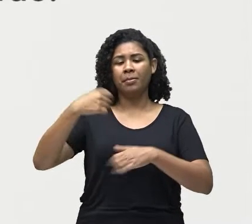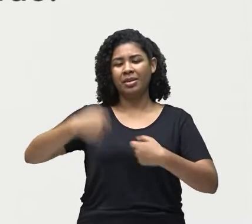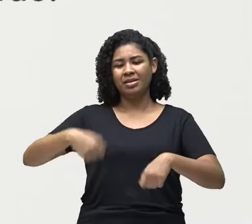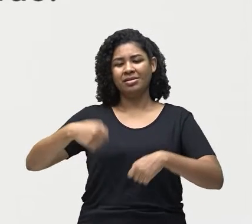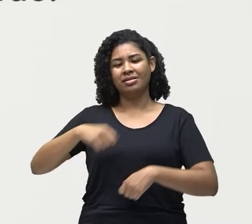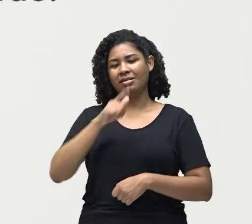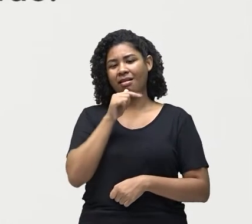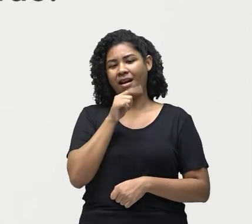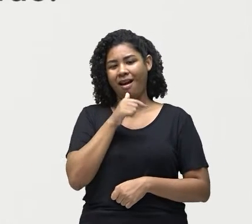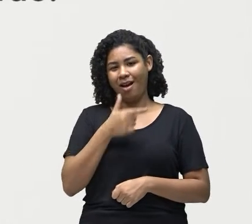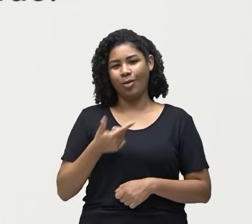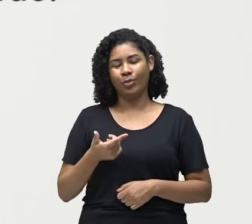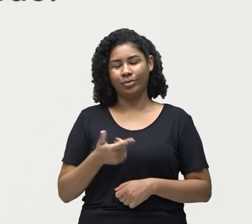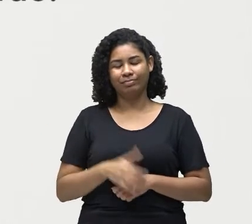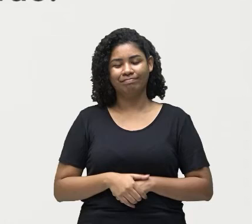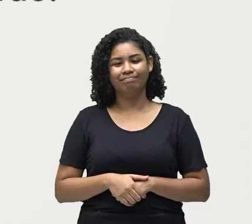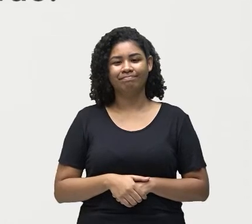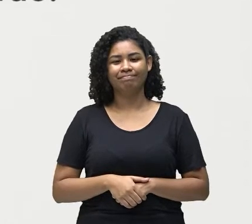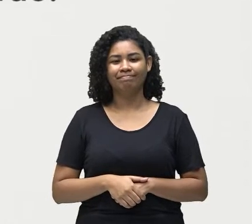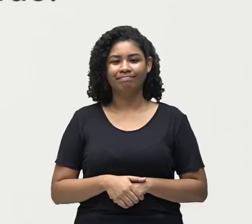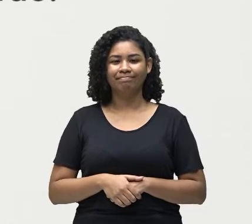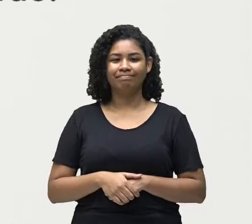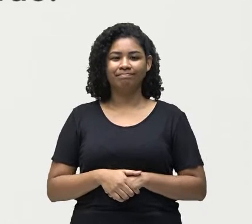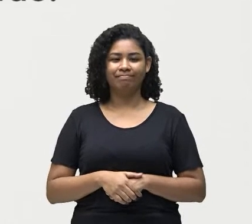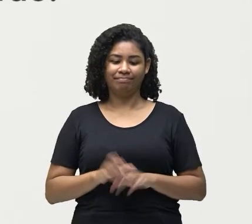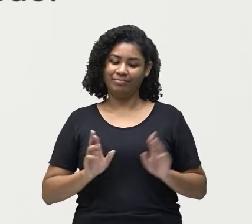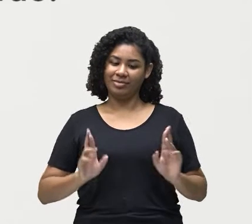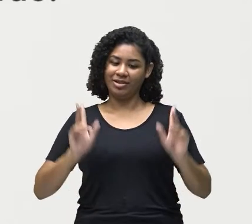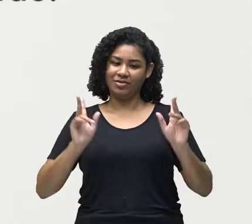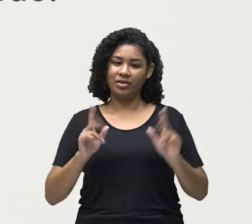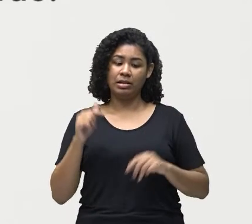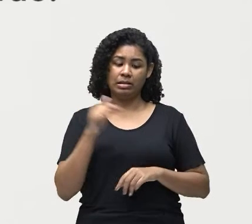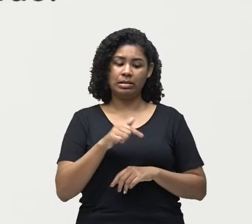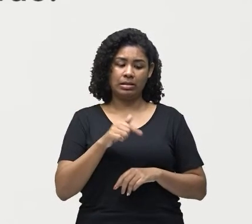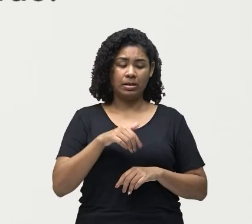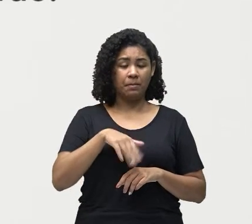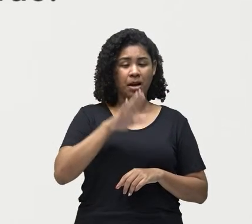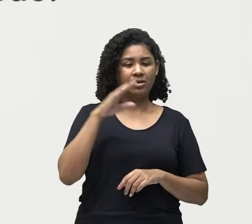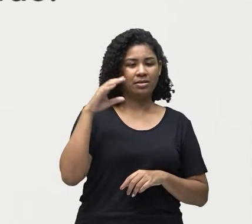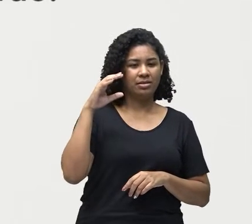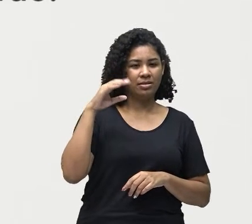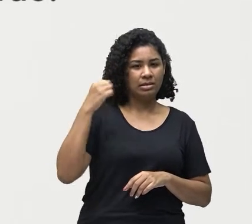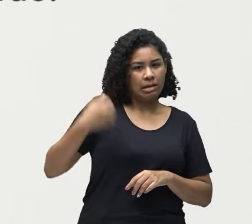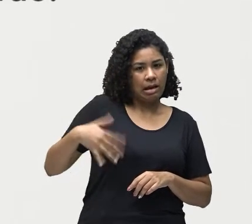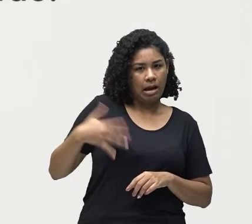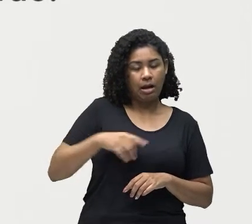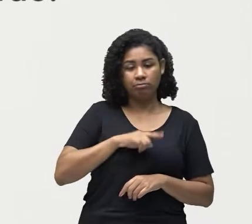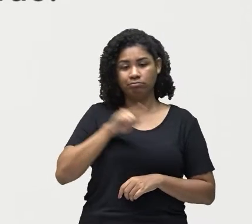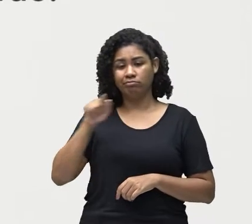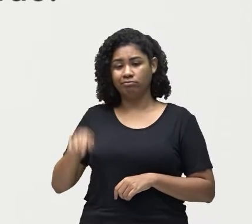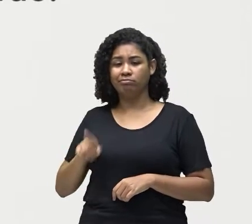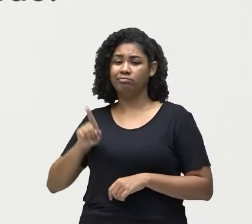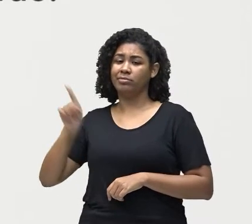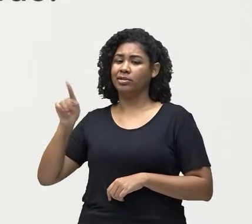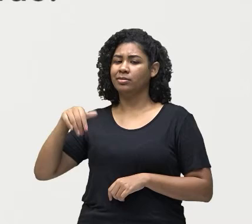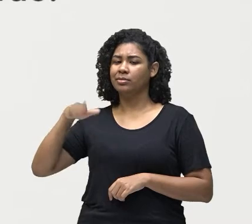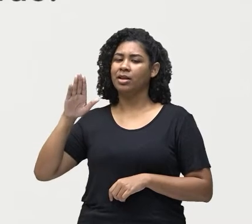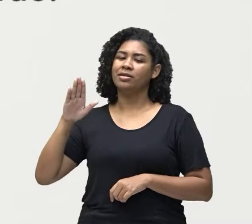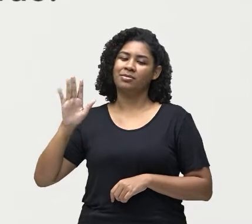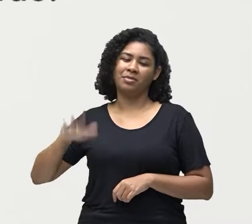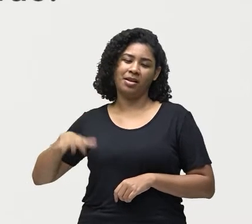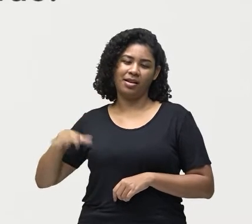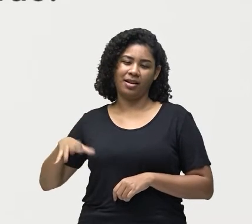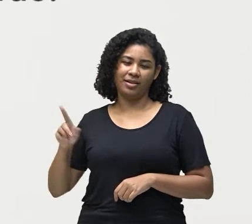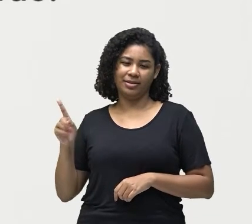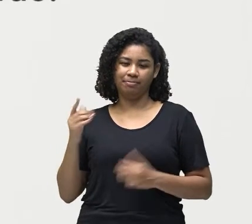da água, tá? Então, ela acaba se tornando mais barata se comparada com uma hidroelétrica. Então, essas são